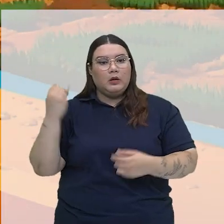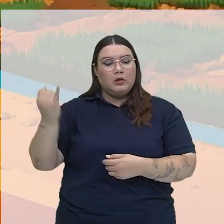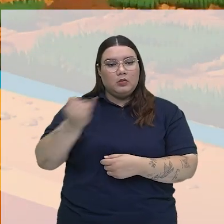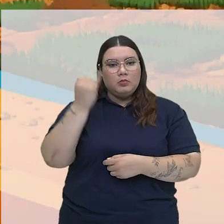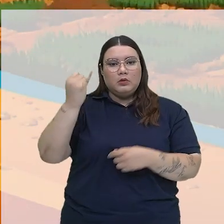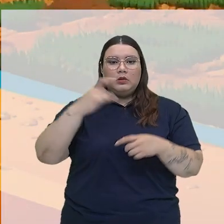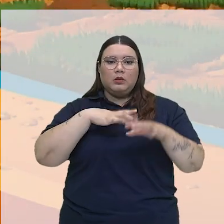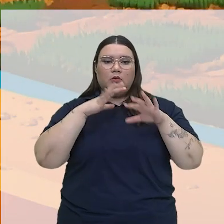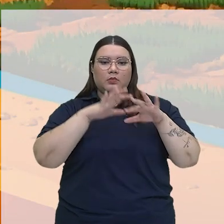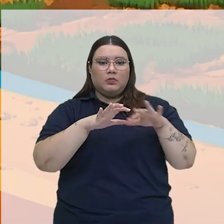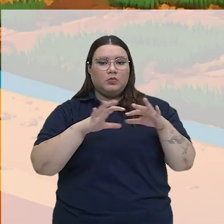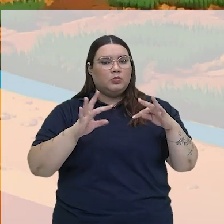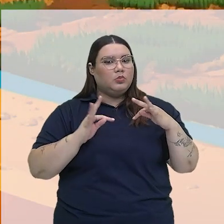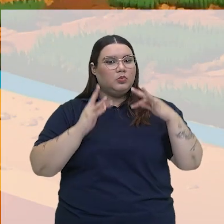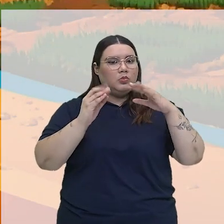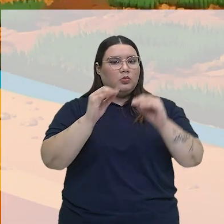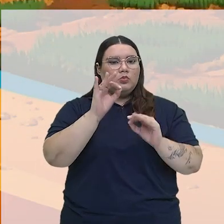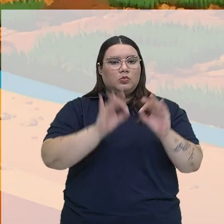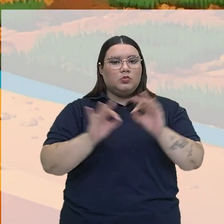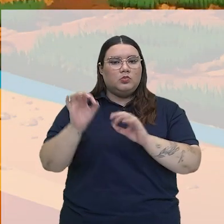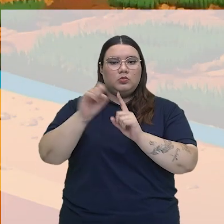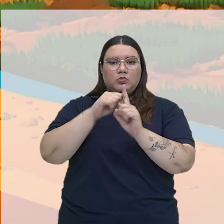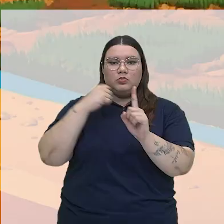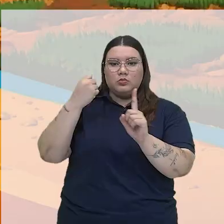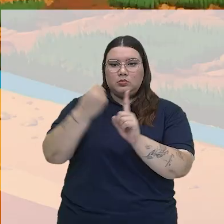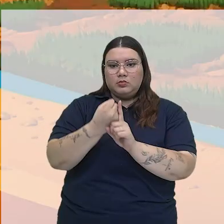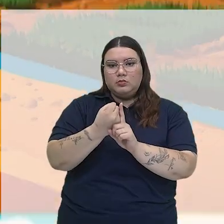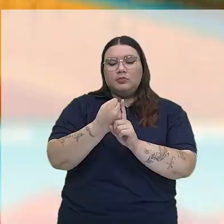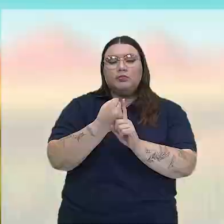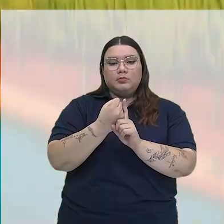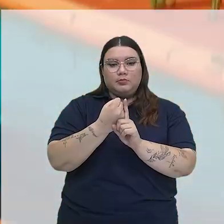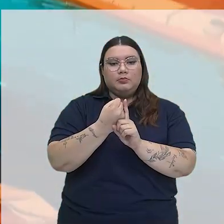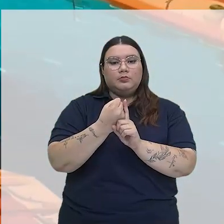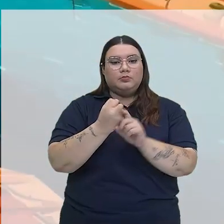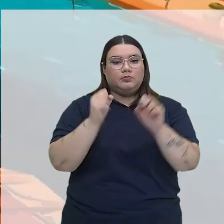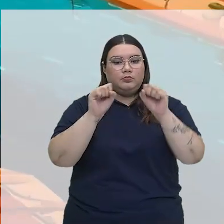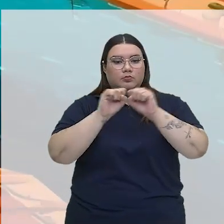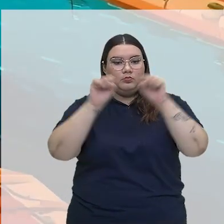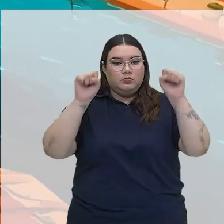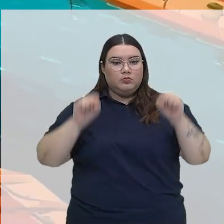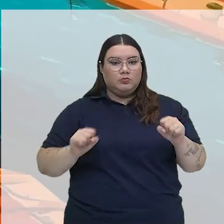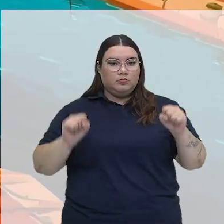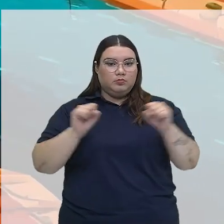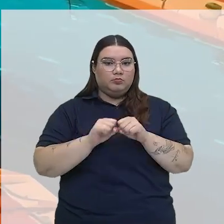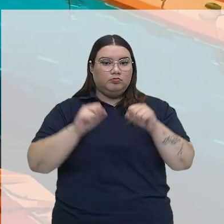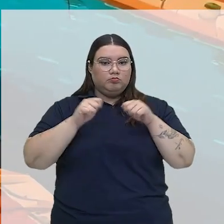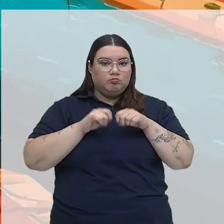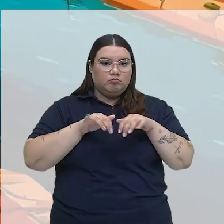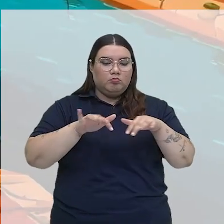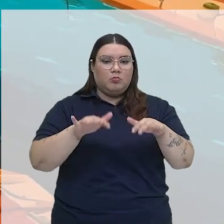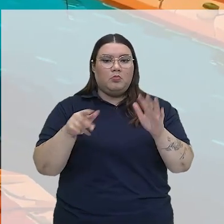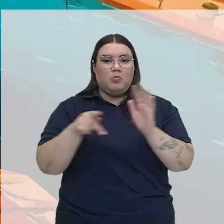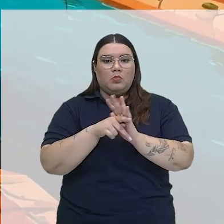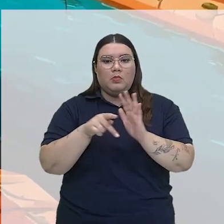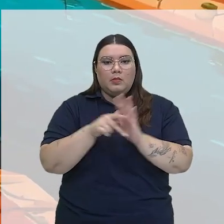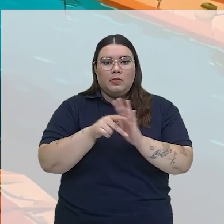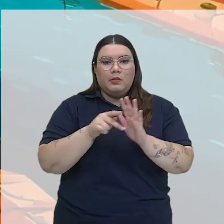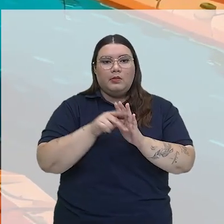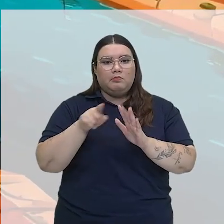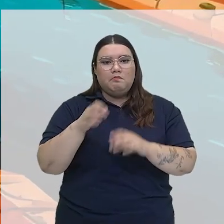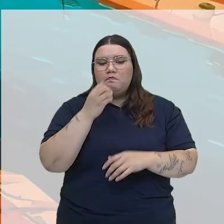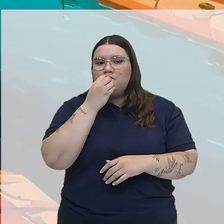que influenciou toda a organização da sociedade egípcia. O sistema de irrigação dos antigos egípcios foi